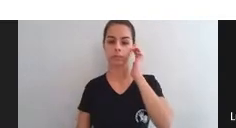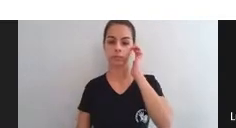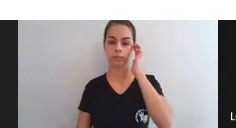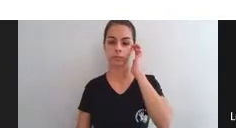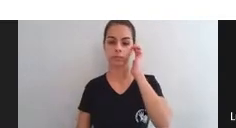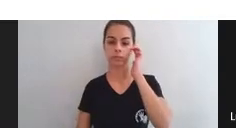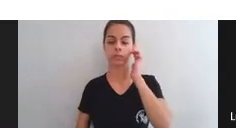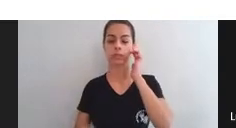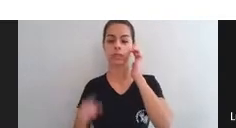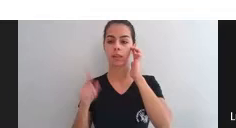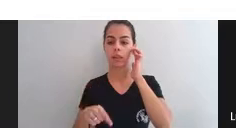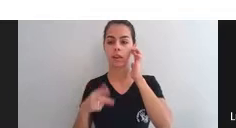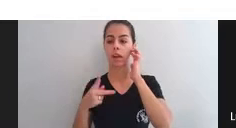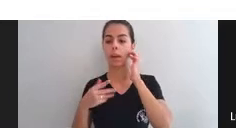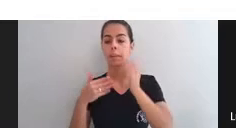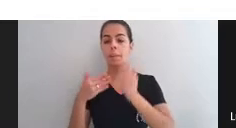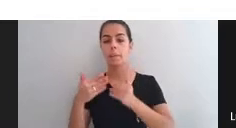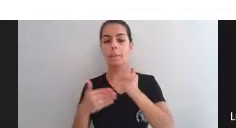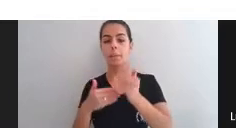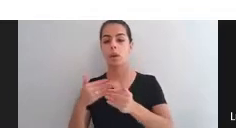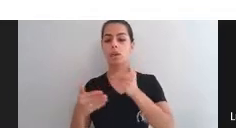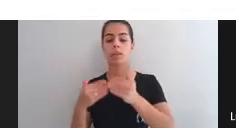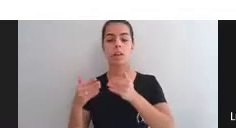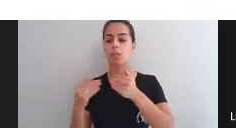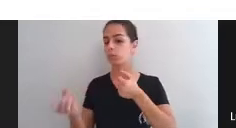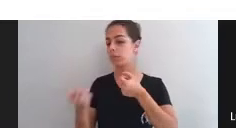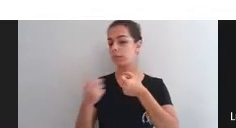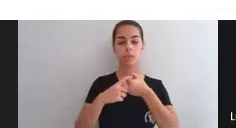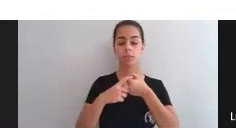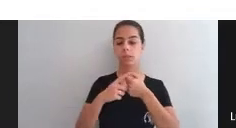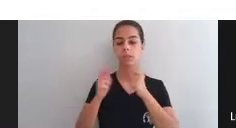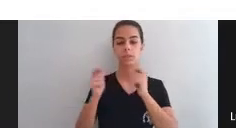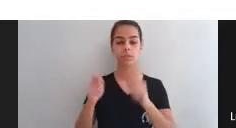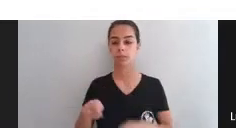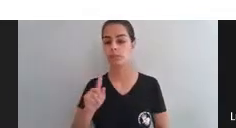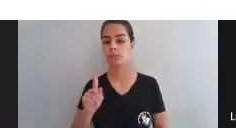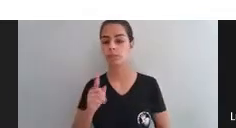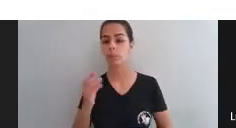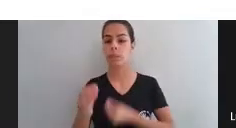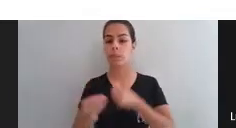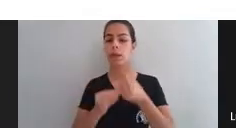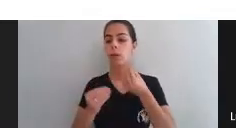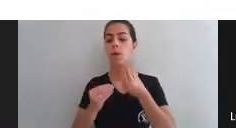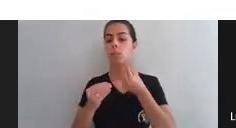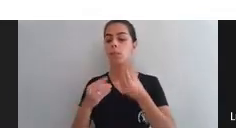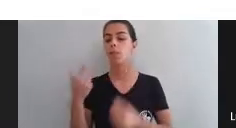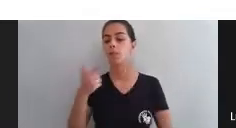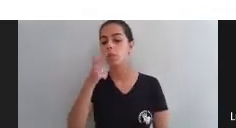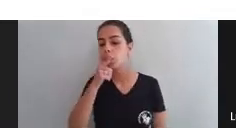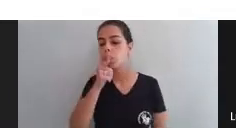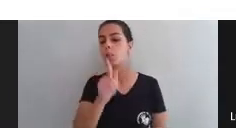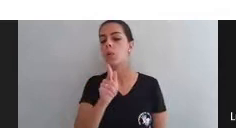a processos reversíveis, irreversíveis, desculpa, e como que a gente